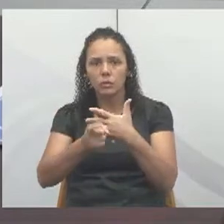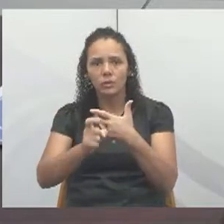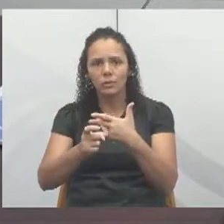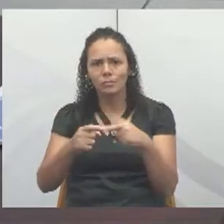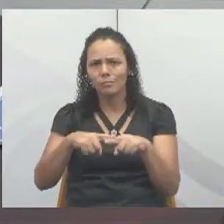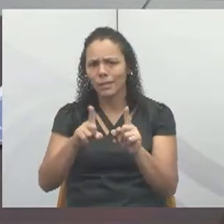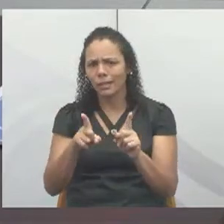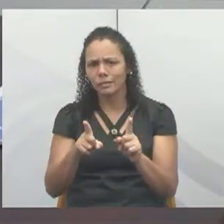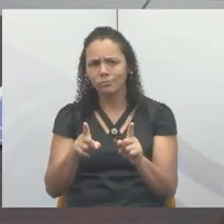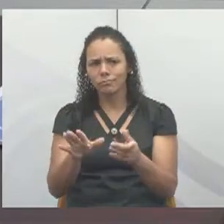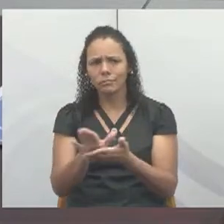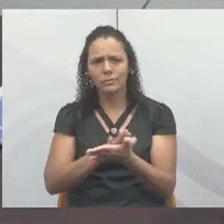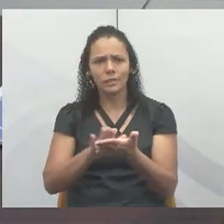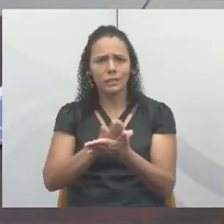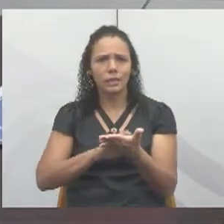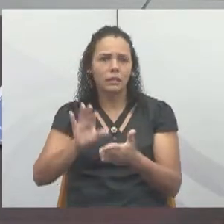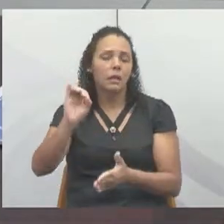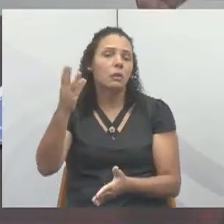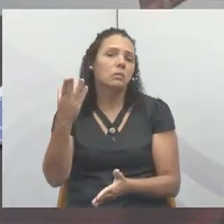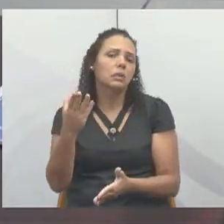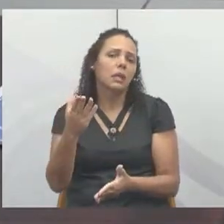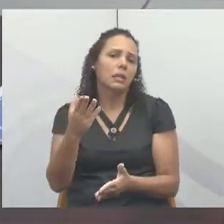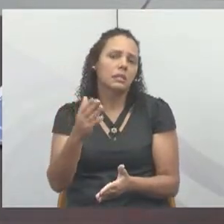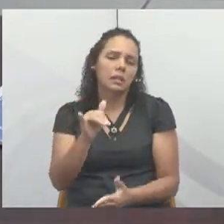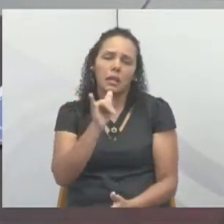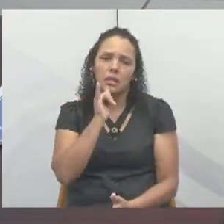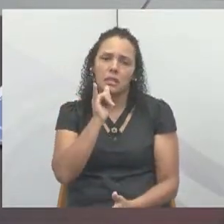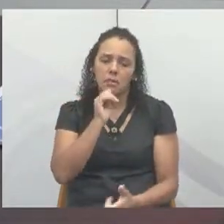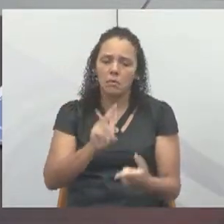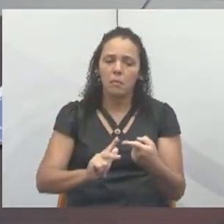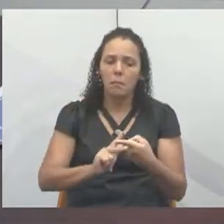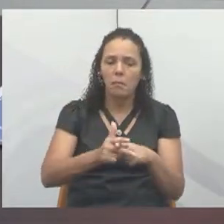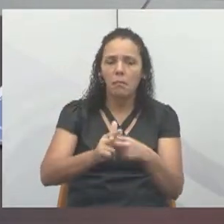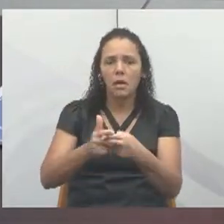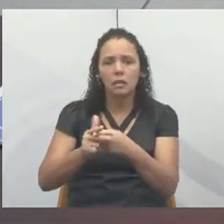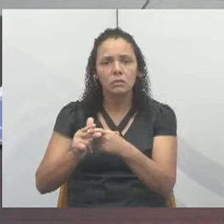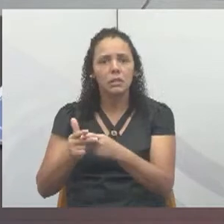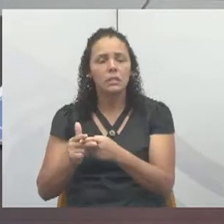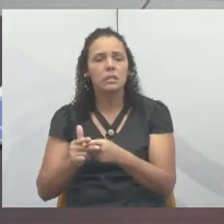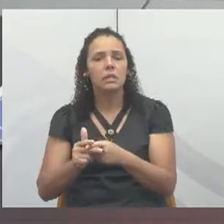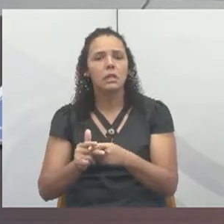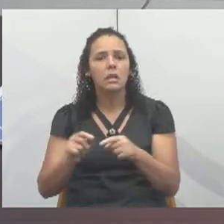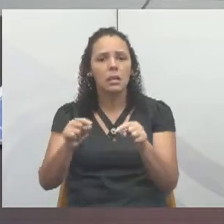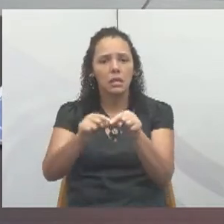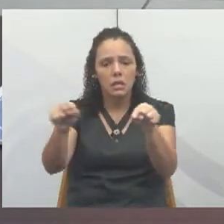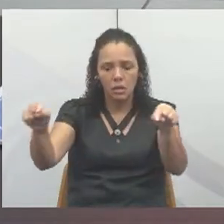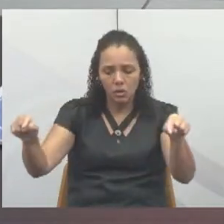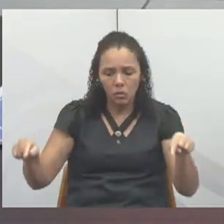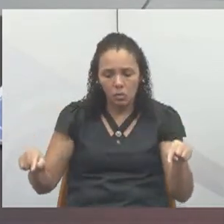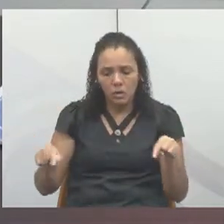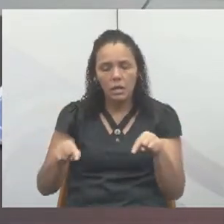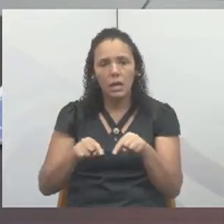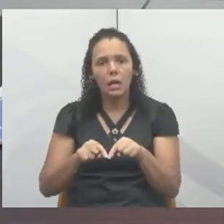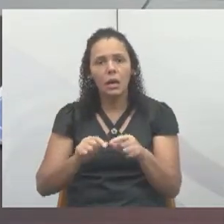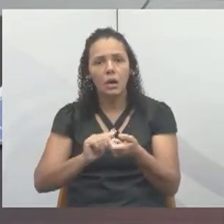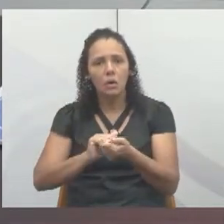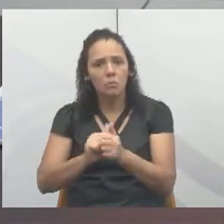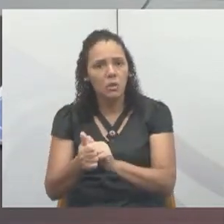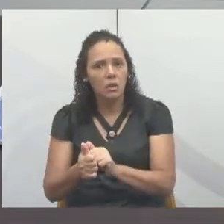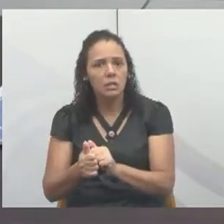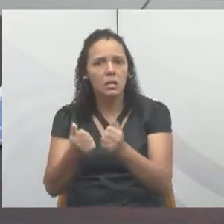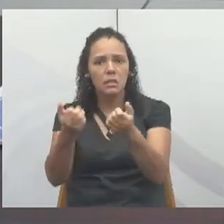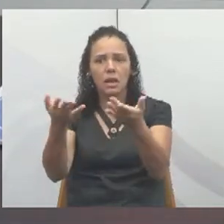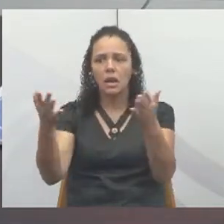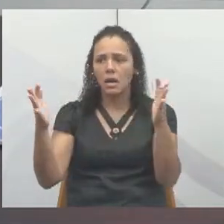não está se vendo acontecer na área de manutenção, na área de esportiva na quadra, nos campos,